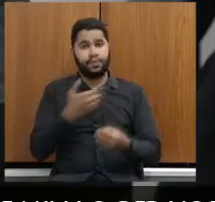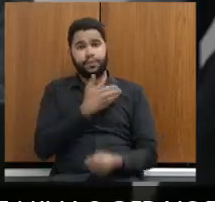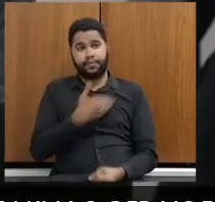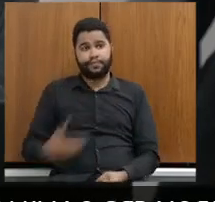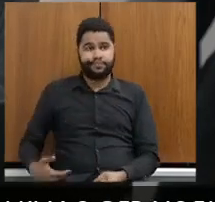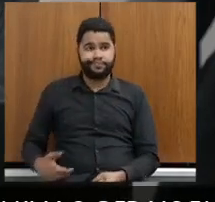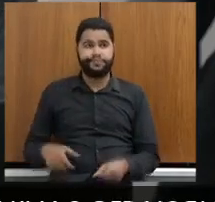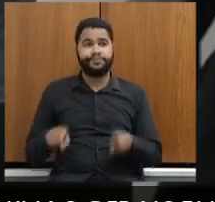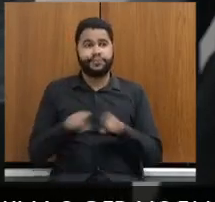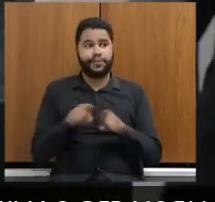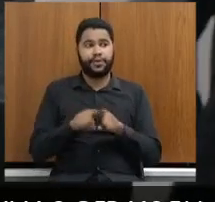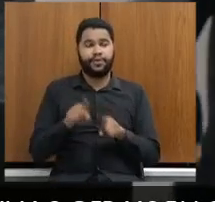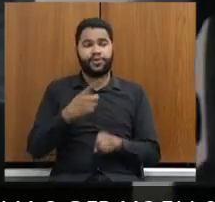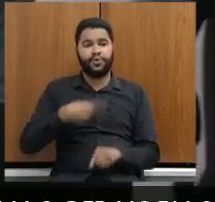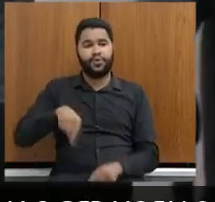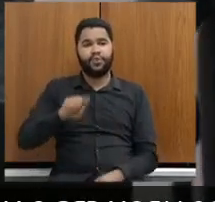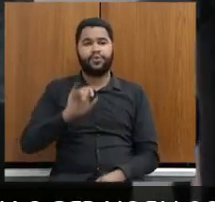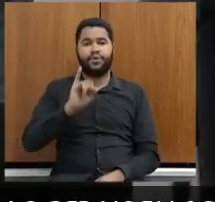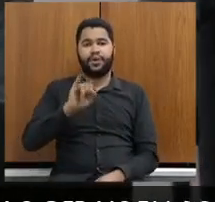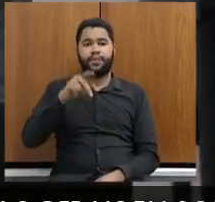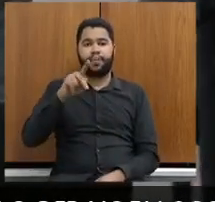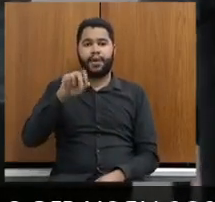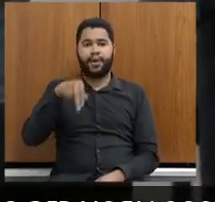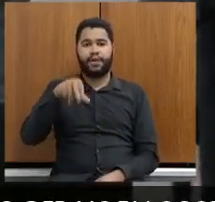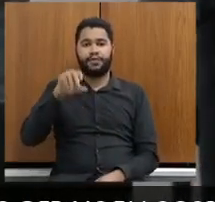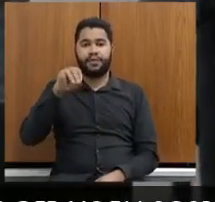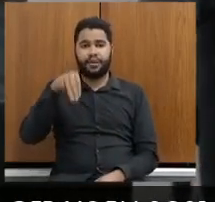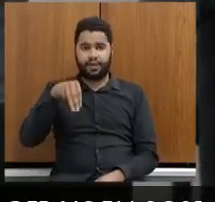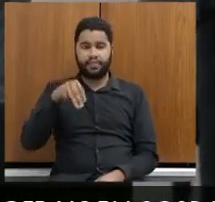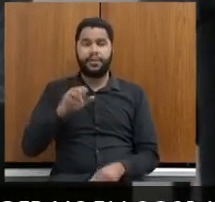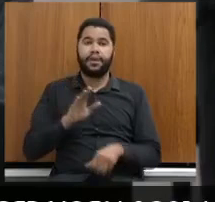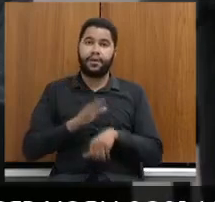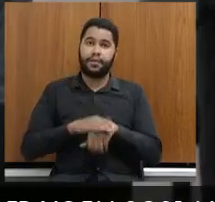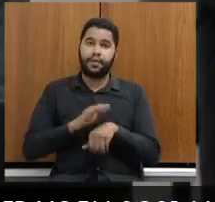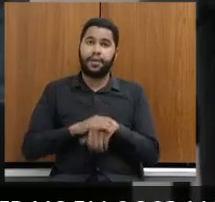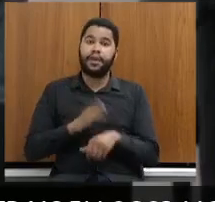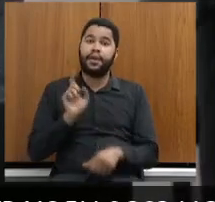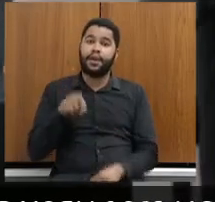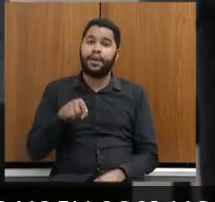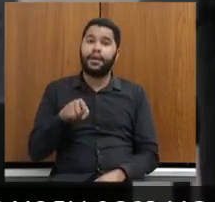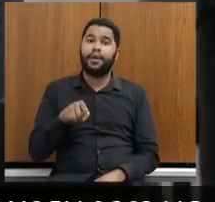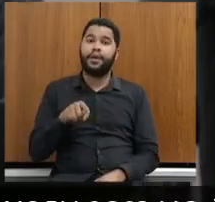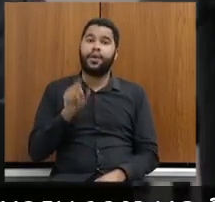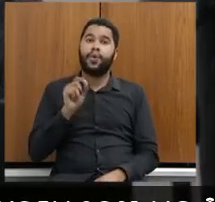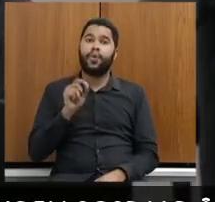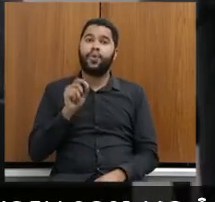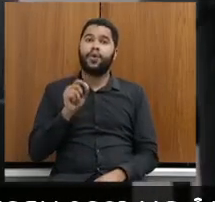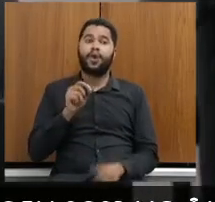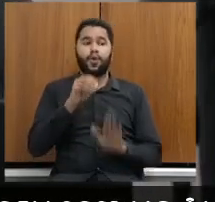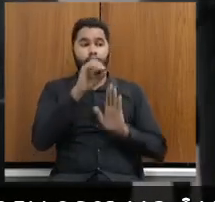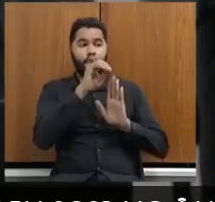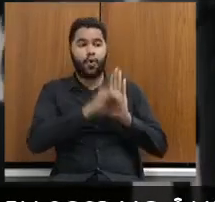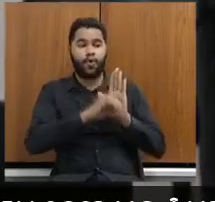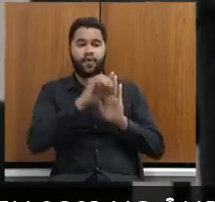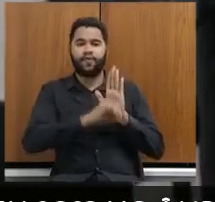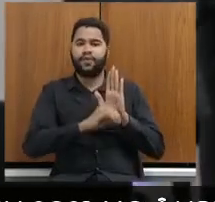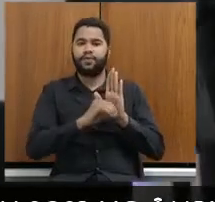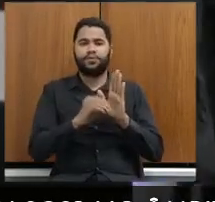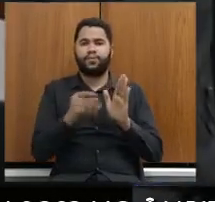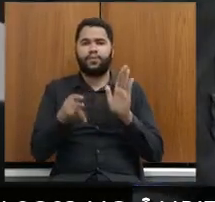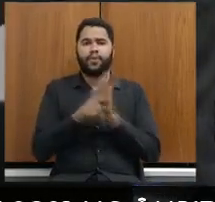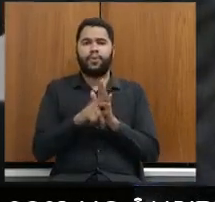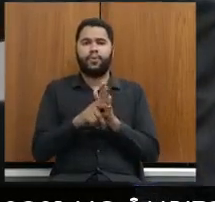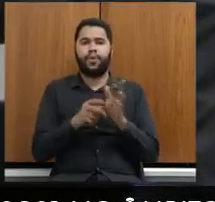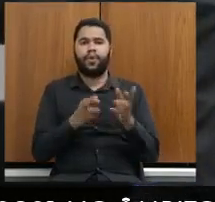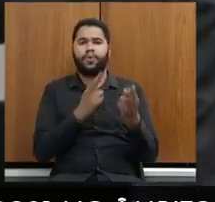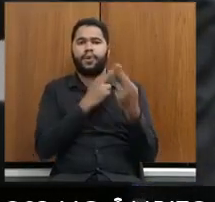pública e Inclusive tem umas ipsm Instituto de Previdência dos militares é ele o moço que fez ofício para não vai passar obrigação